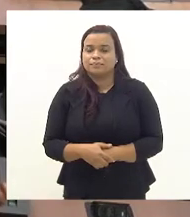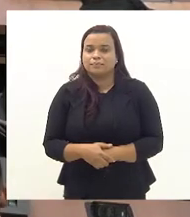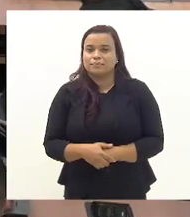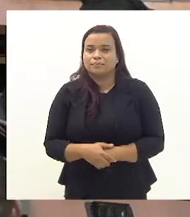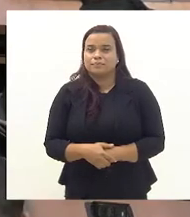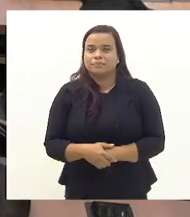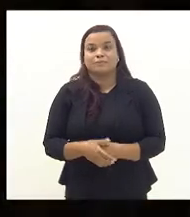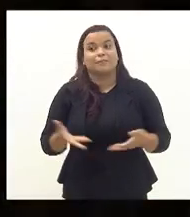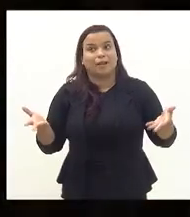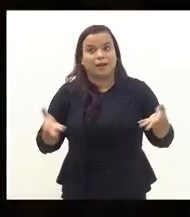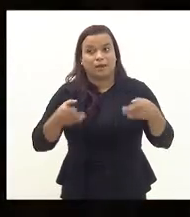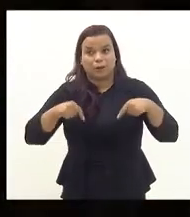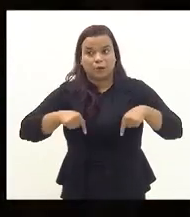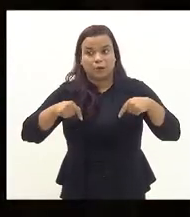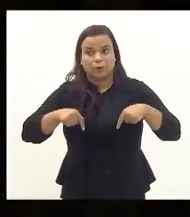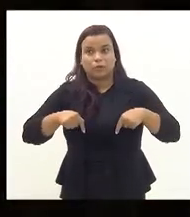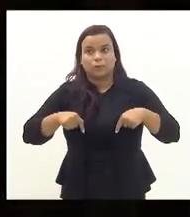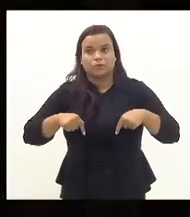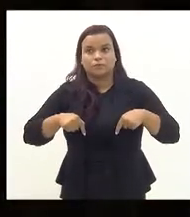Agora,